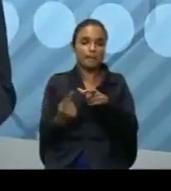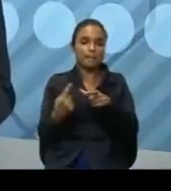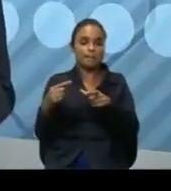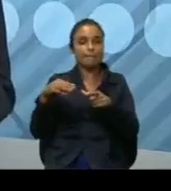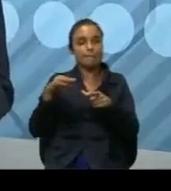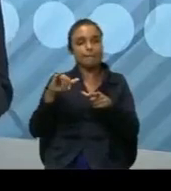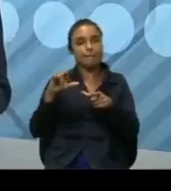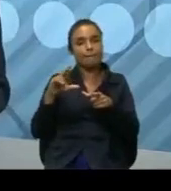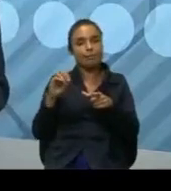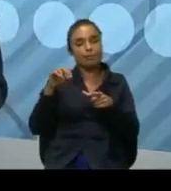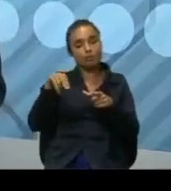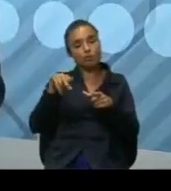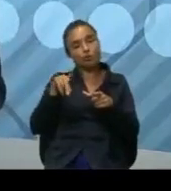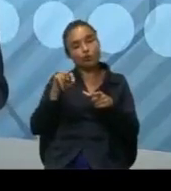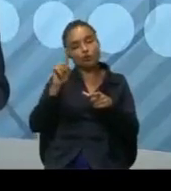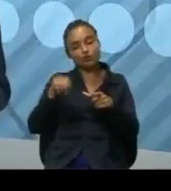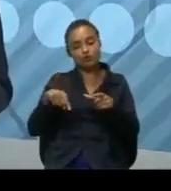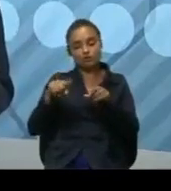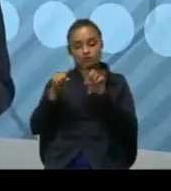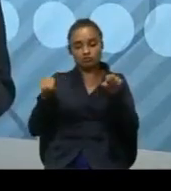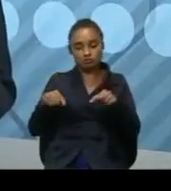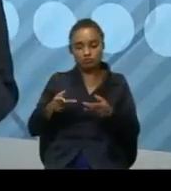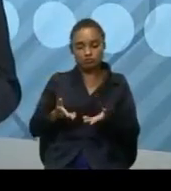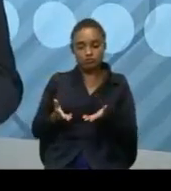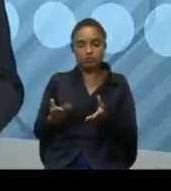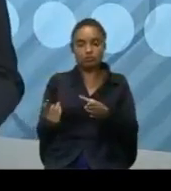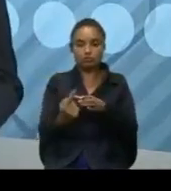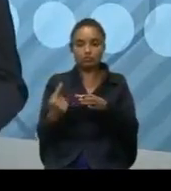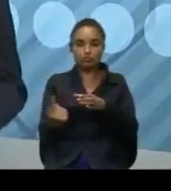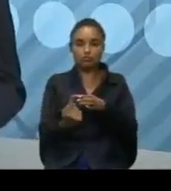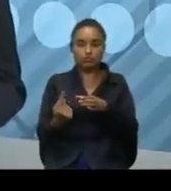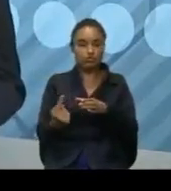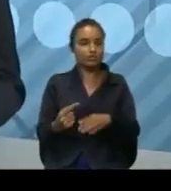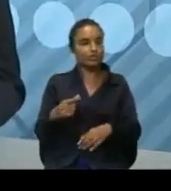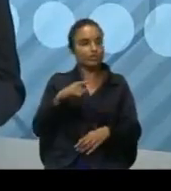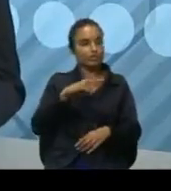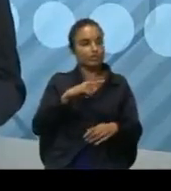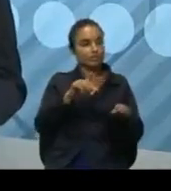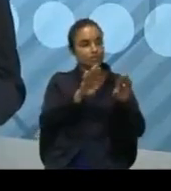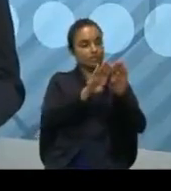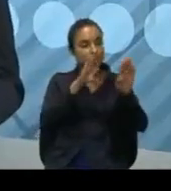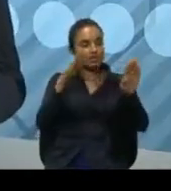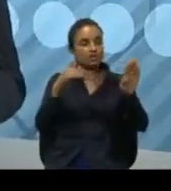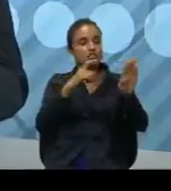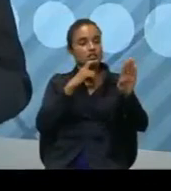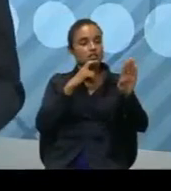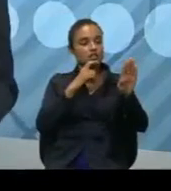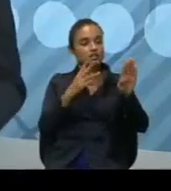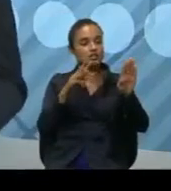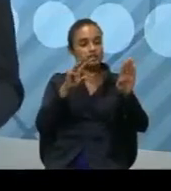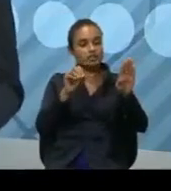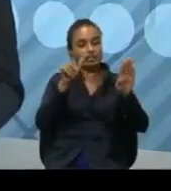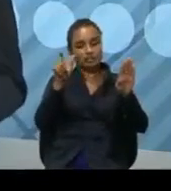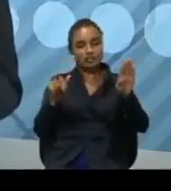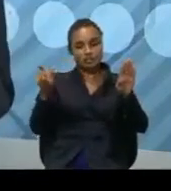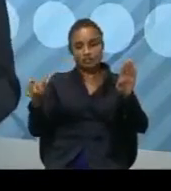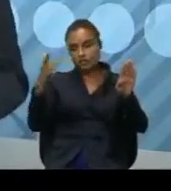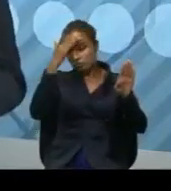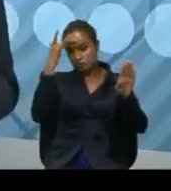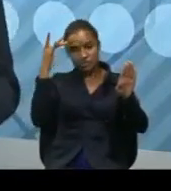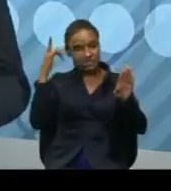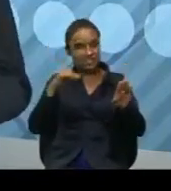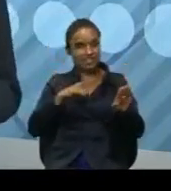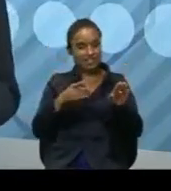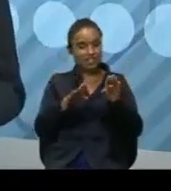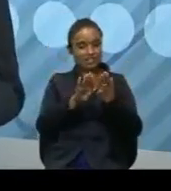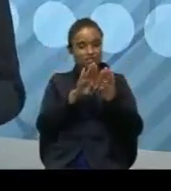e sempre que for, vamos supor, coloca uma geladeira. Você tem 30 pessoas ali naquela obra para uma geladeira pequena. Então, a gente tem que